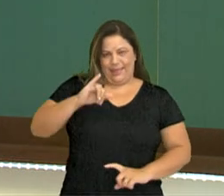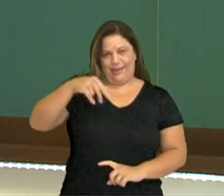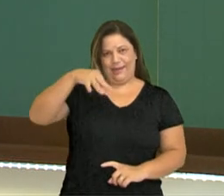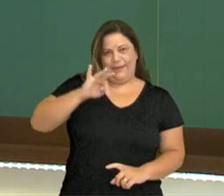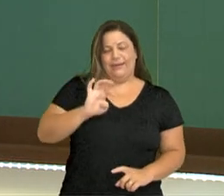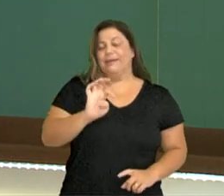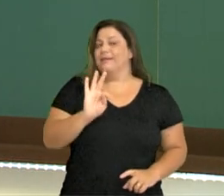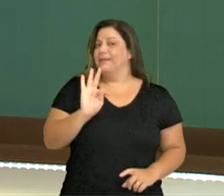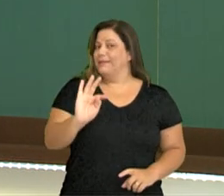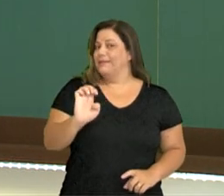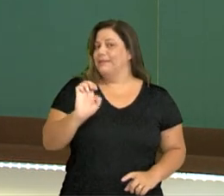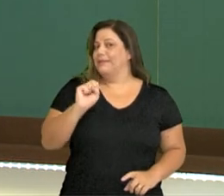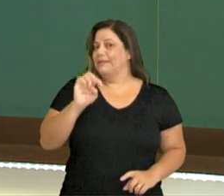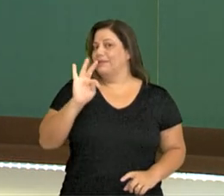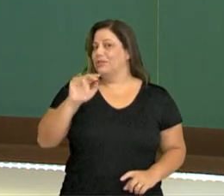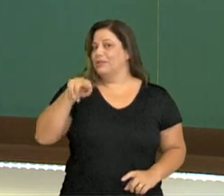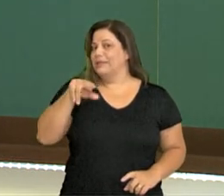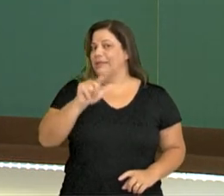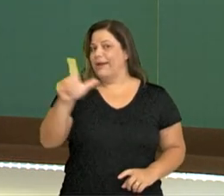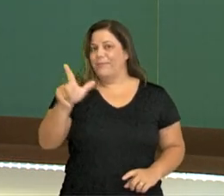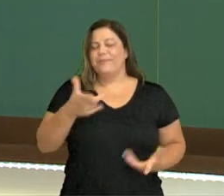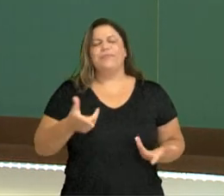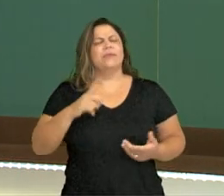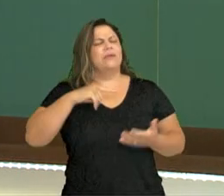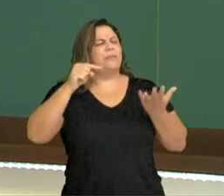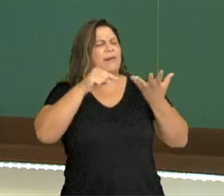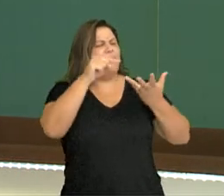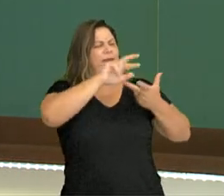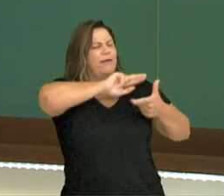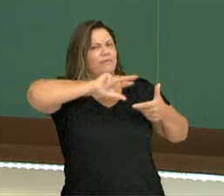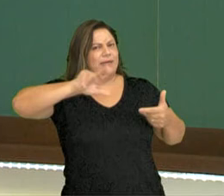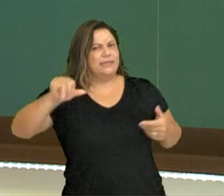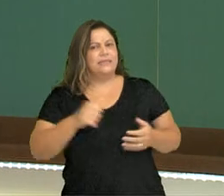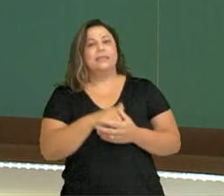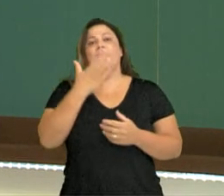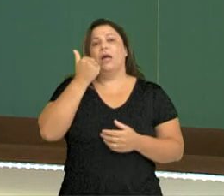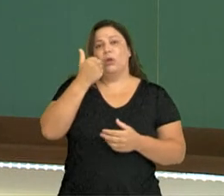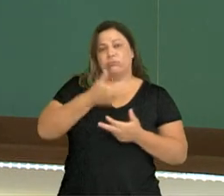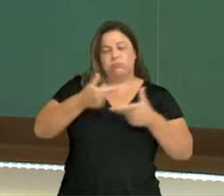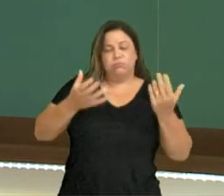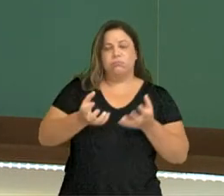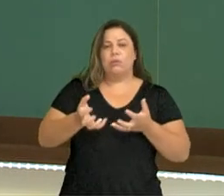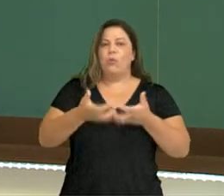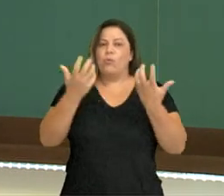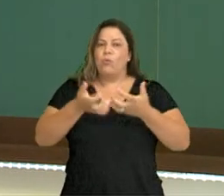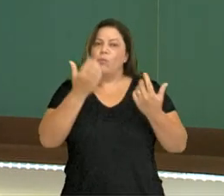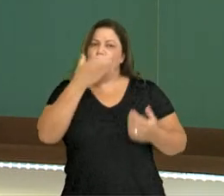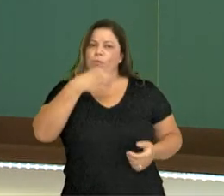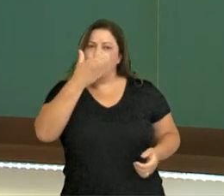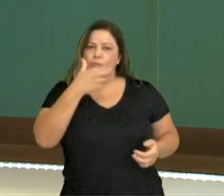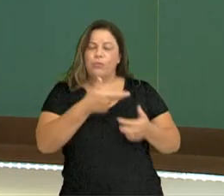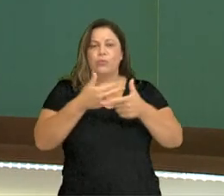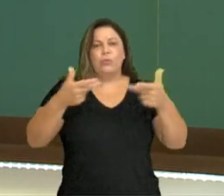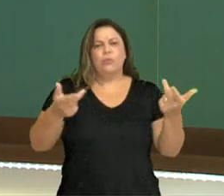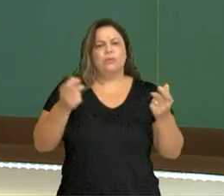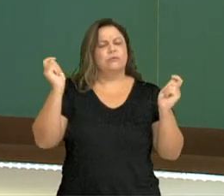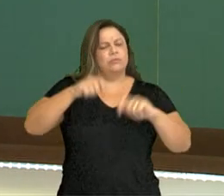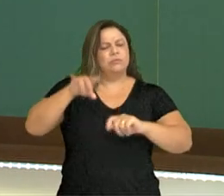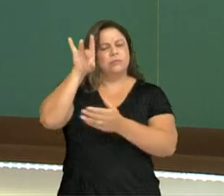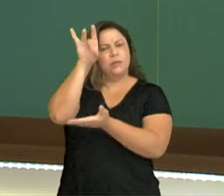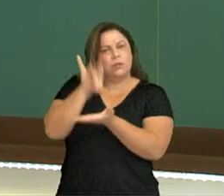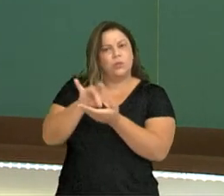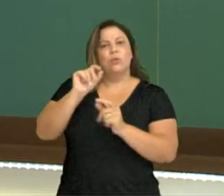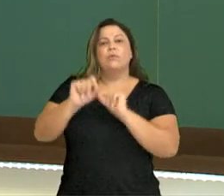uma variedade de alimentos, né, ricos em fibras, frutas, verduras, nós vamos estar conferindo